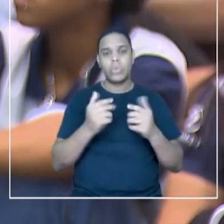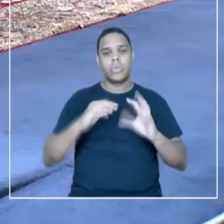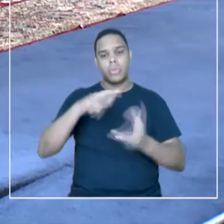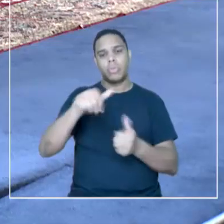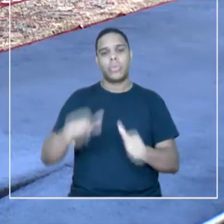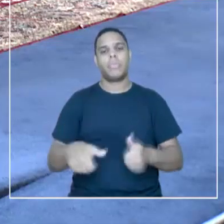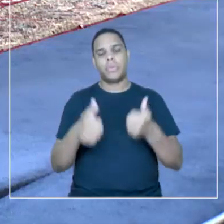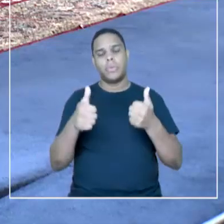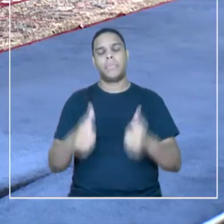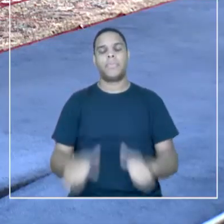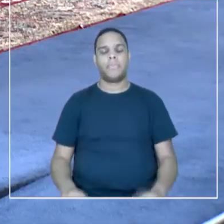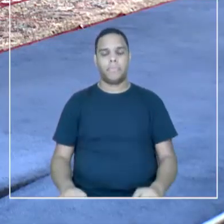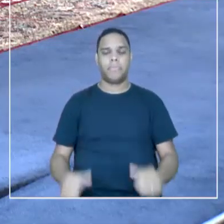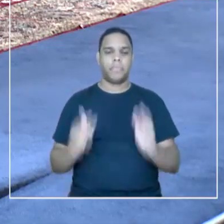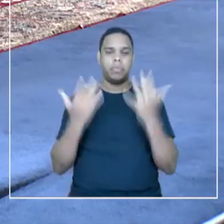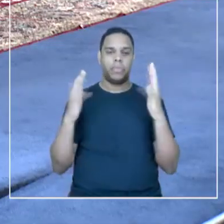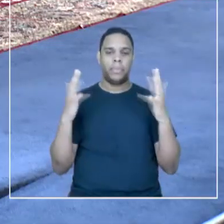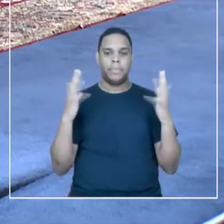melhor.